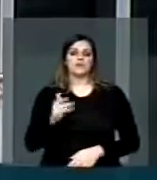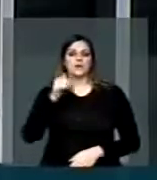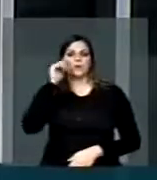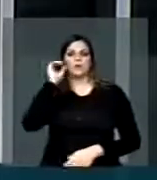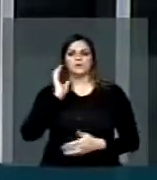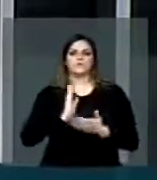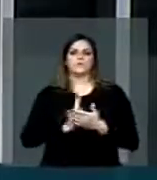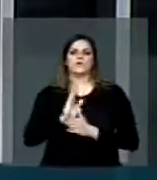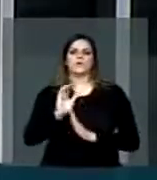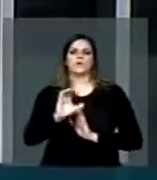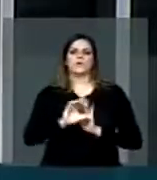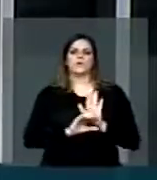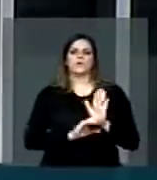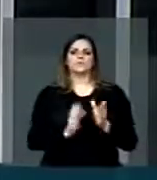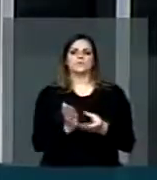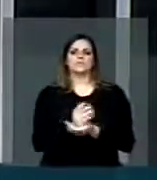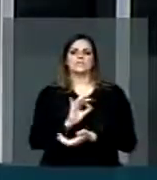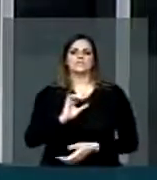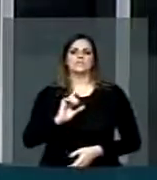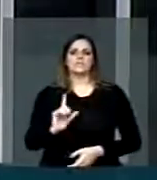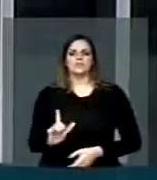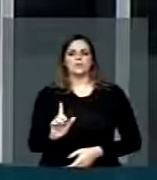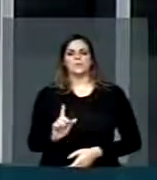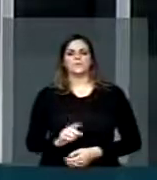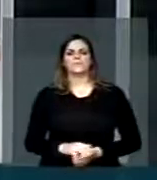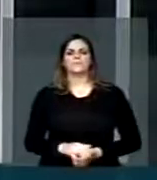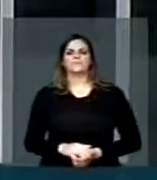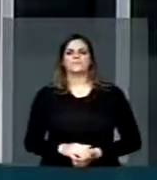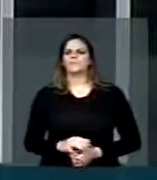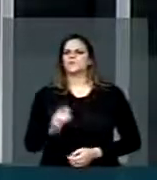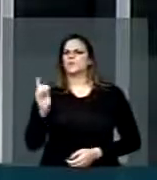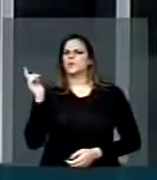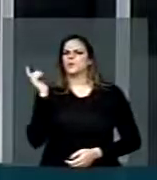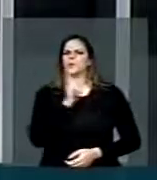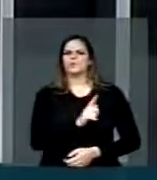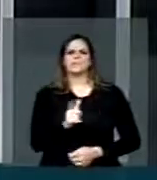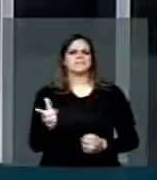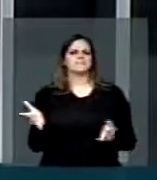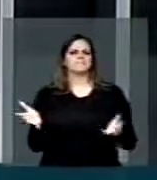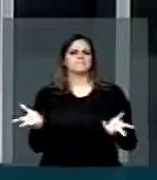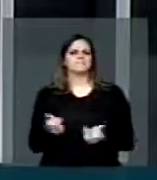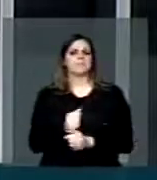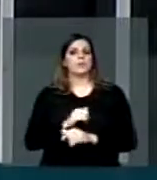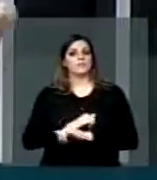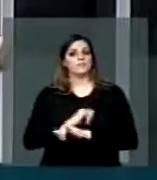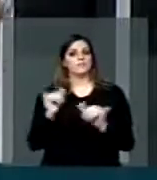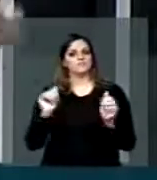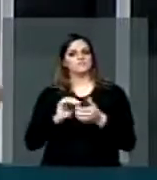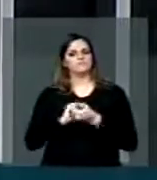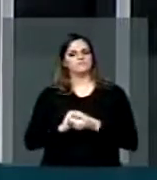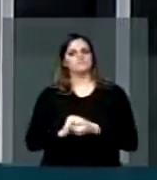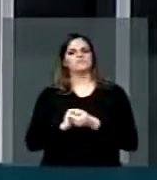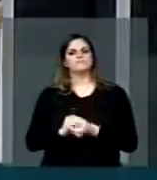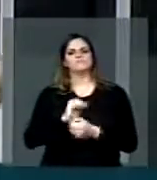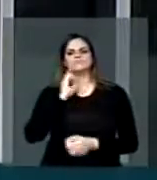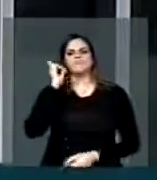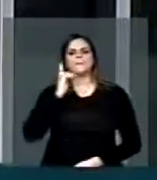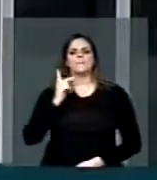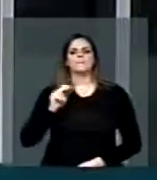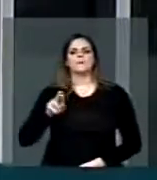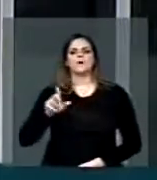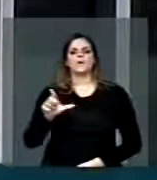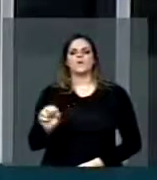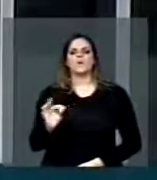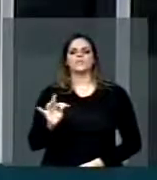o Código do Processo Civil, sem dúvida nenhuma, conquista histórica, quero aqui inclusive saudar o deputado Paulo Teixeira,